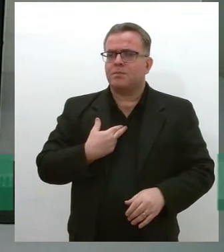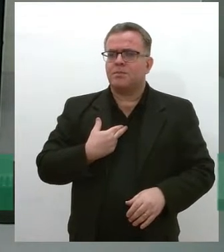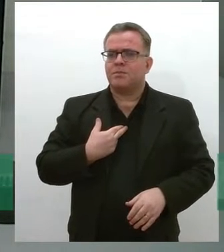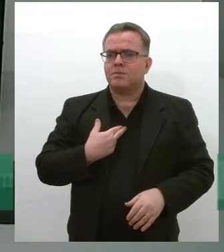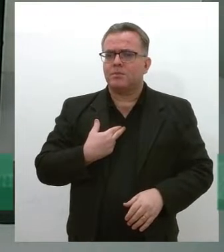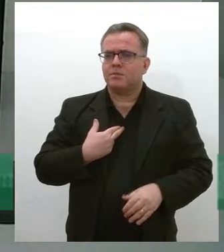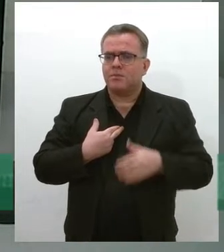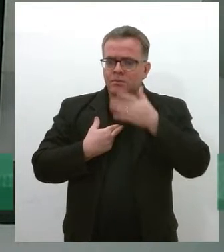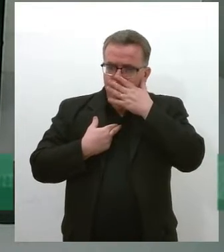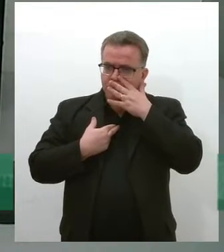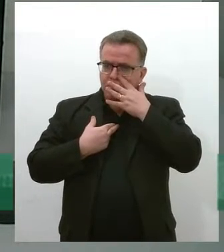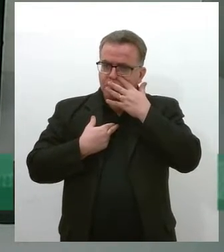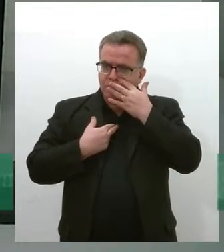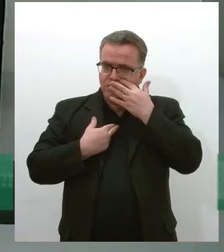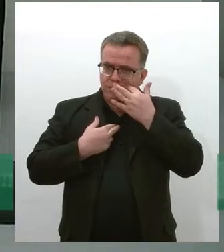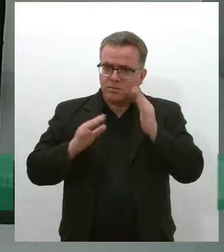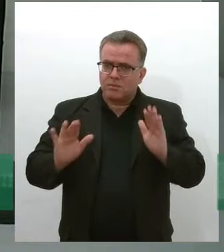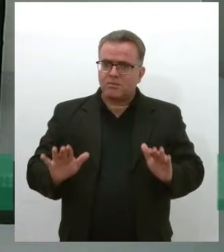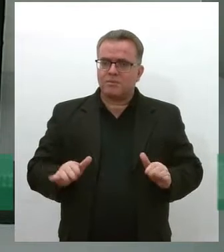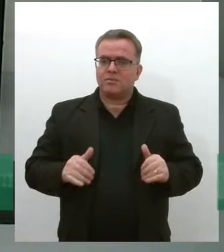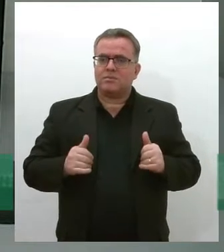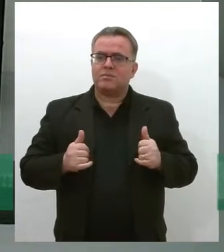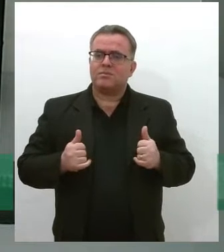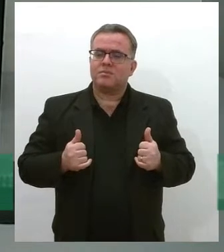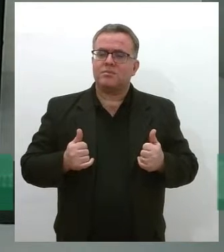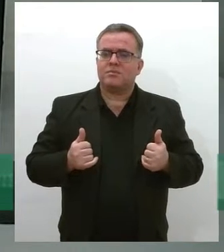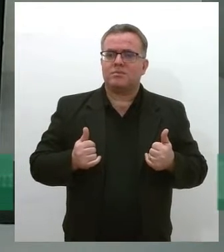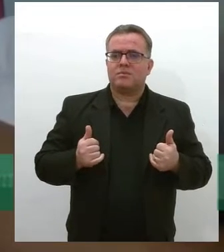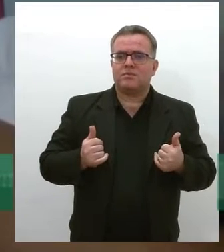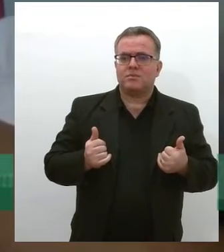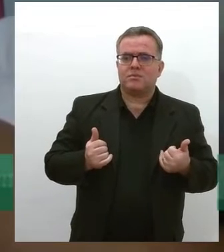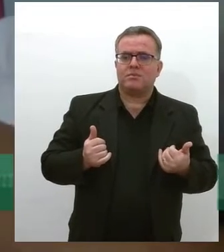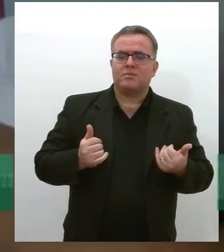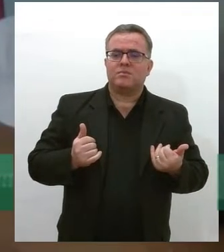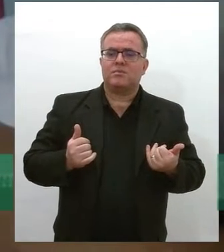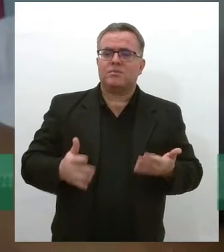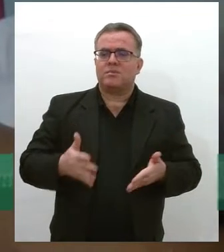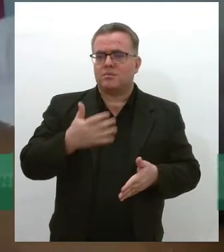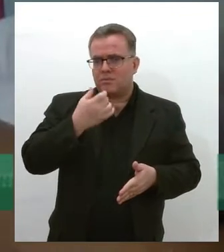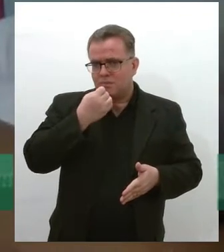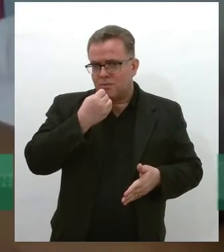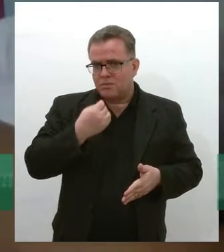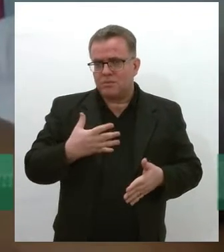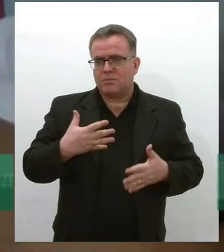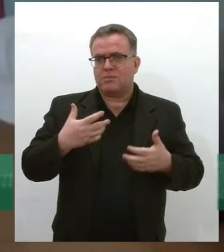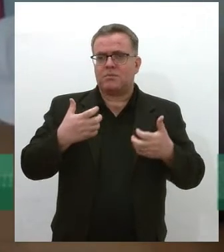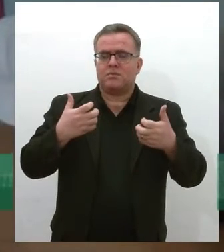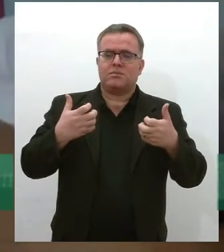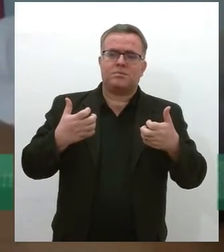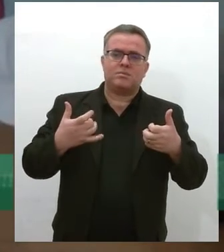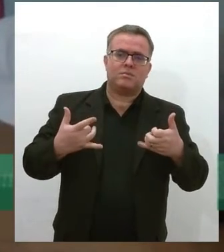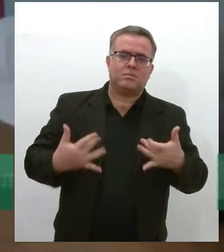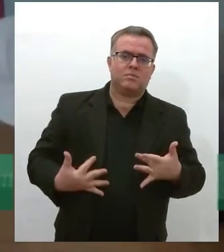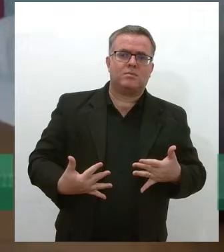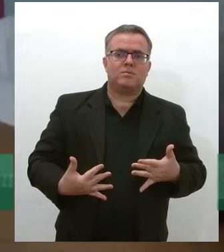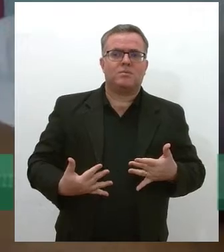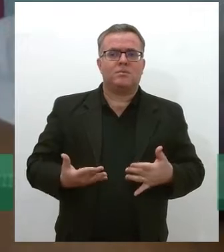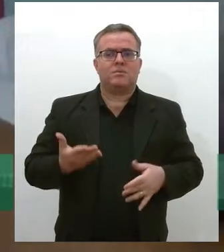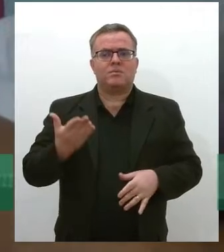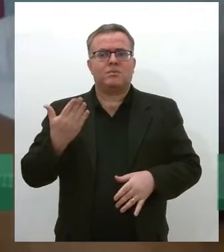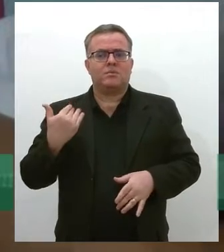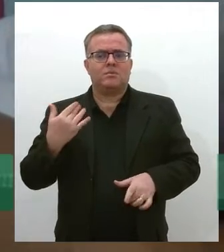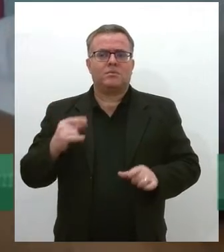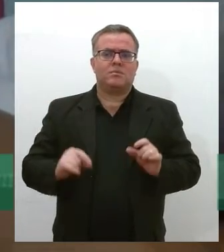Então, Clécia, é sempre muito bom falar sobre isso, porque a gente tem que desfazer aquela ideia de que já existia uma unidade